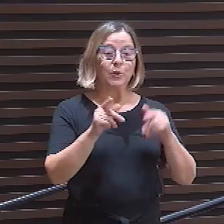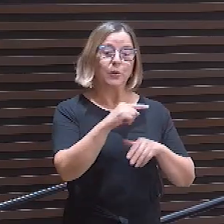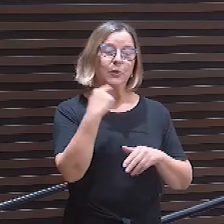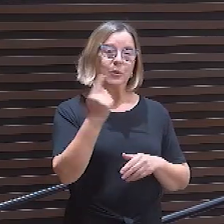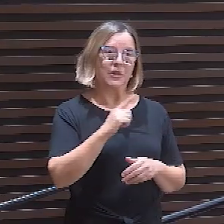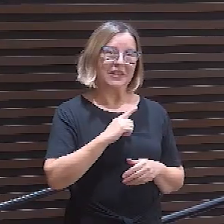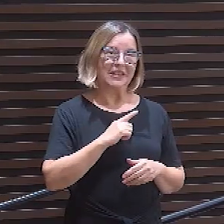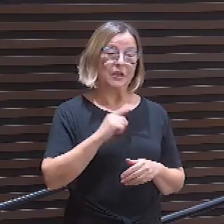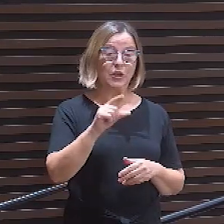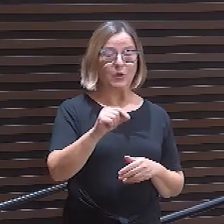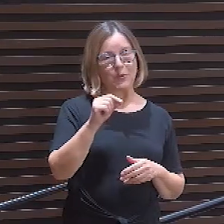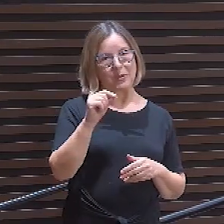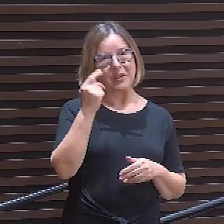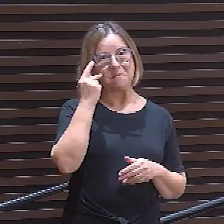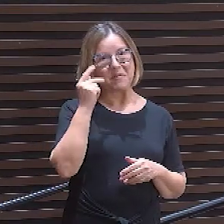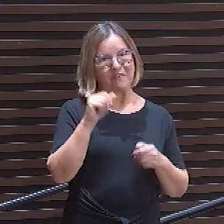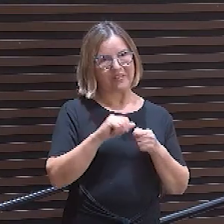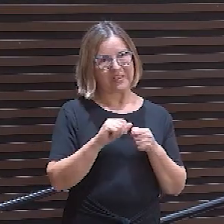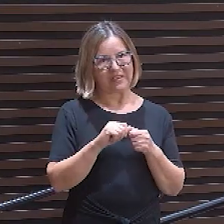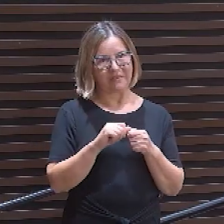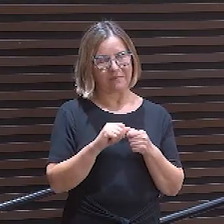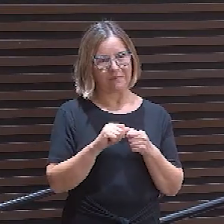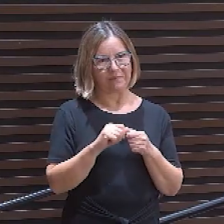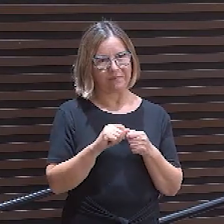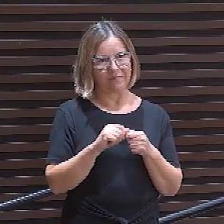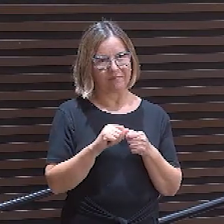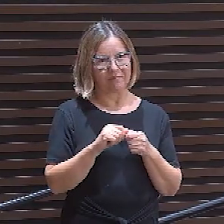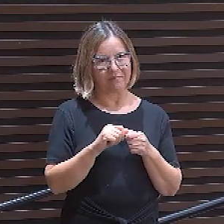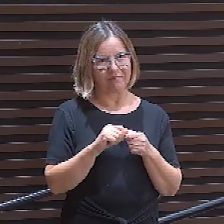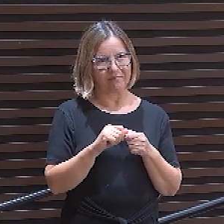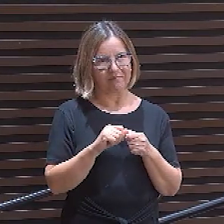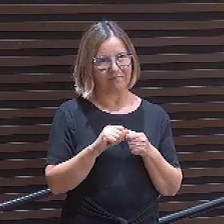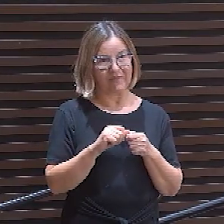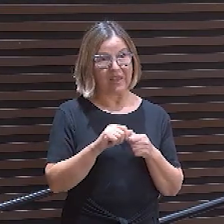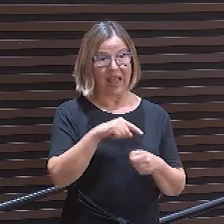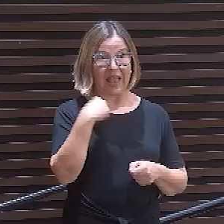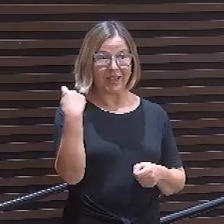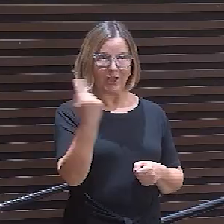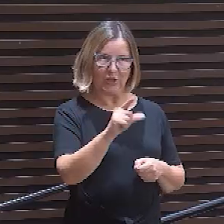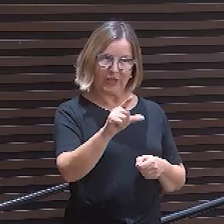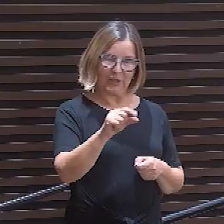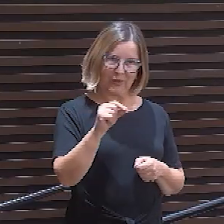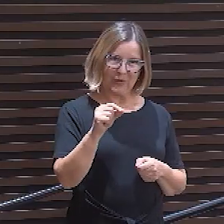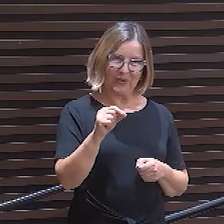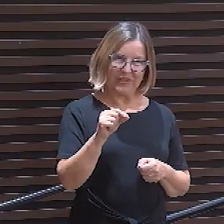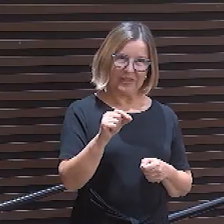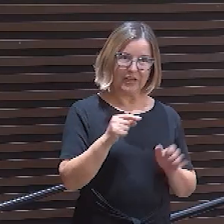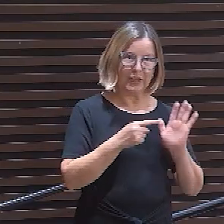E onde nós pusermos a nossa escolha vai definir a nossa caminhada.